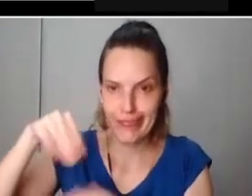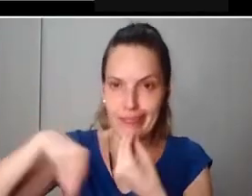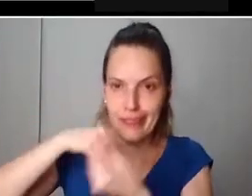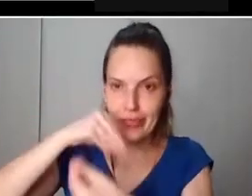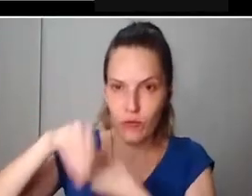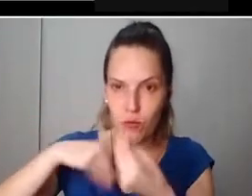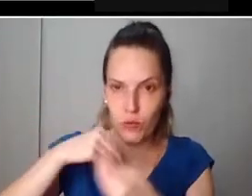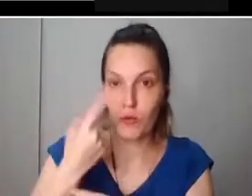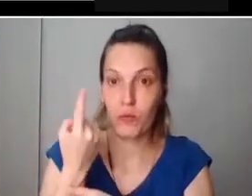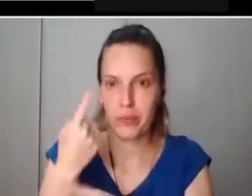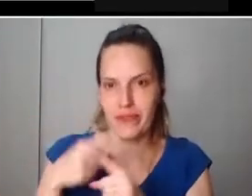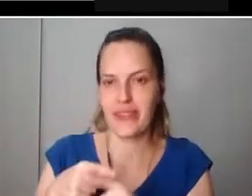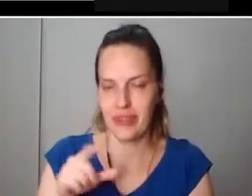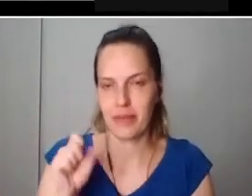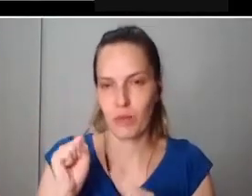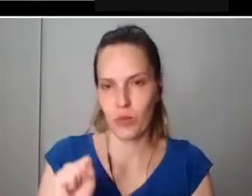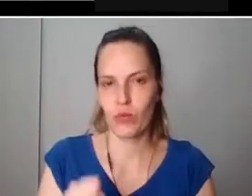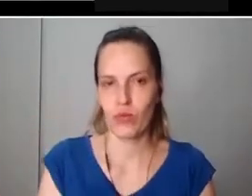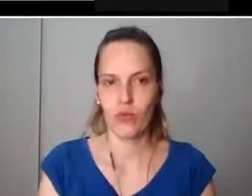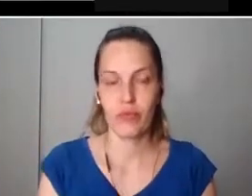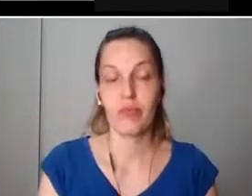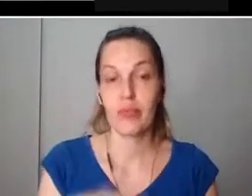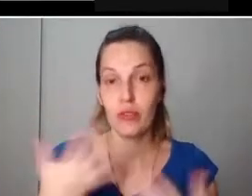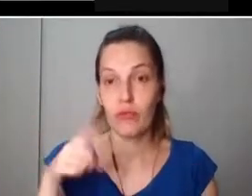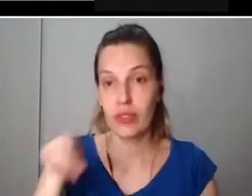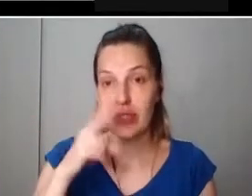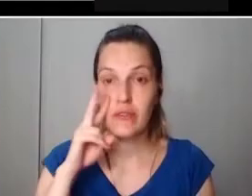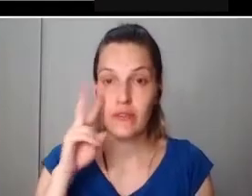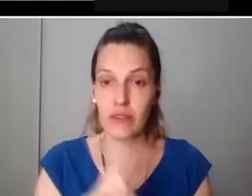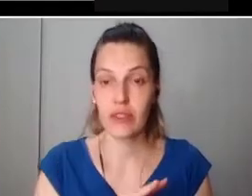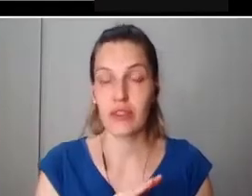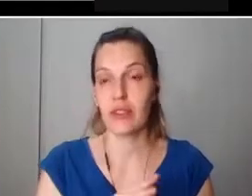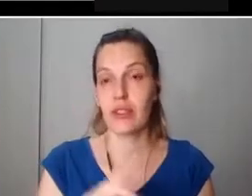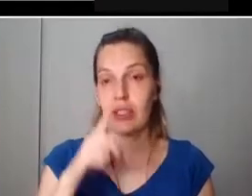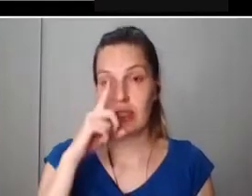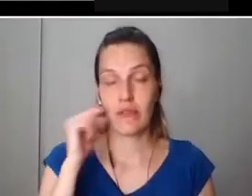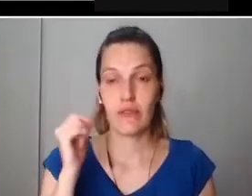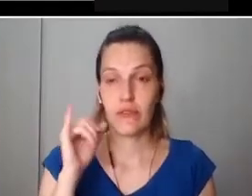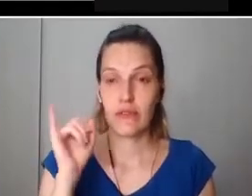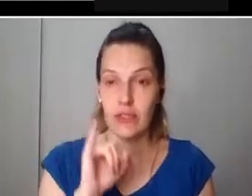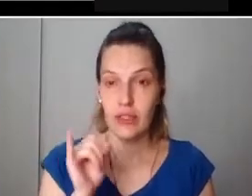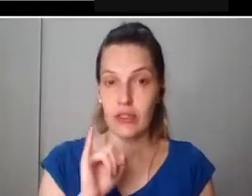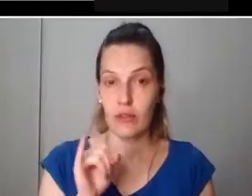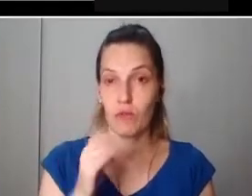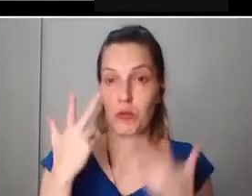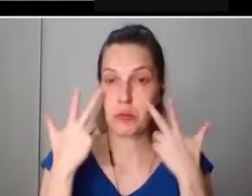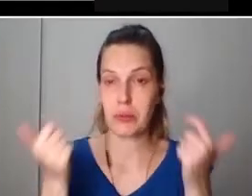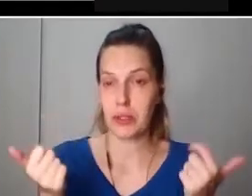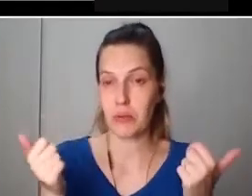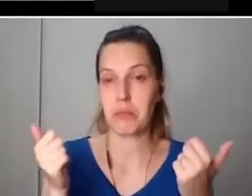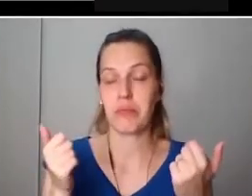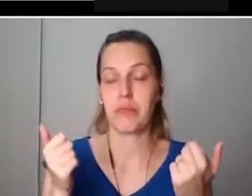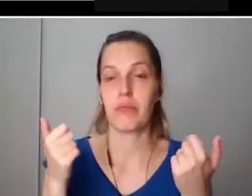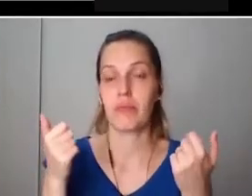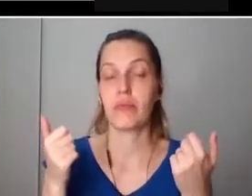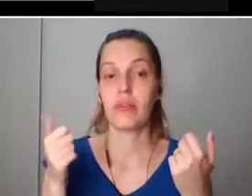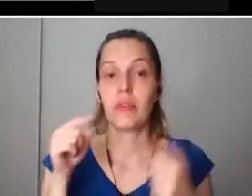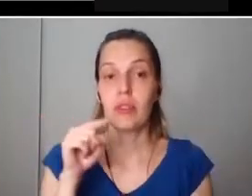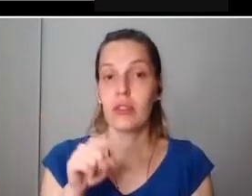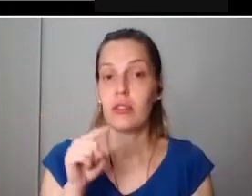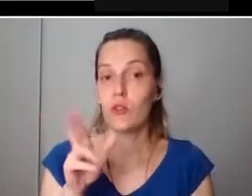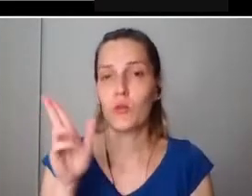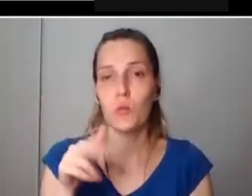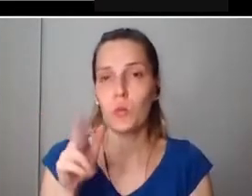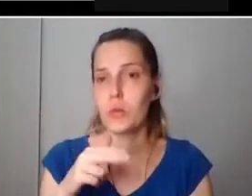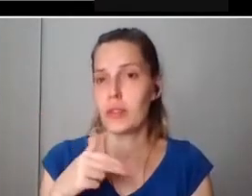plasma convalescente. Então, vocês veem que na infecção normal, gente, na infecção natural, tem gente que nunca faz anticorpo neutralizante, nunca vai ficar